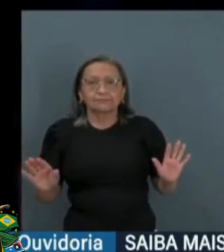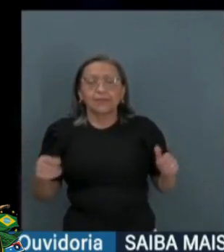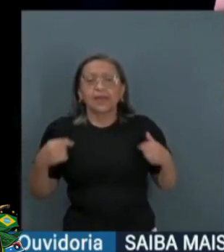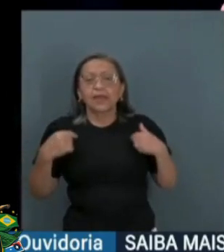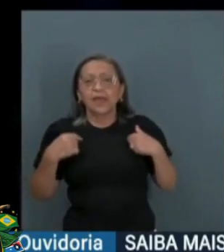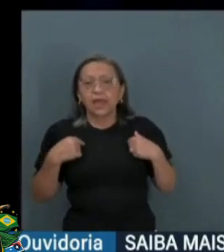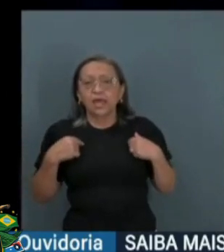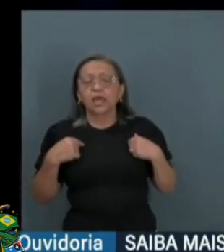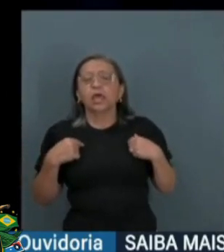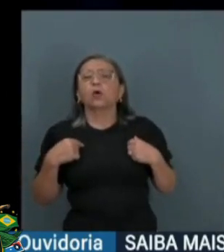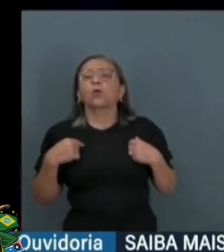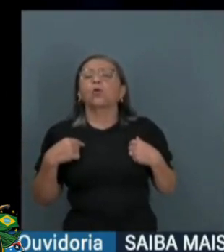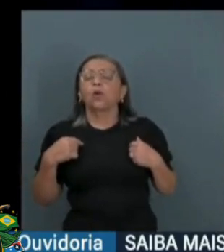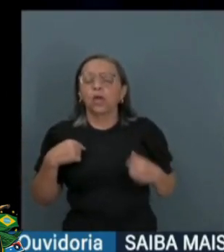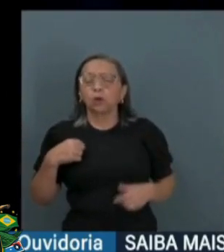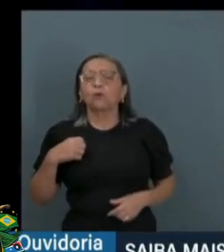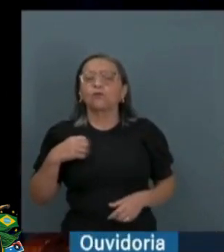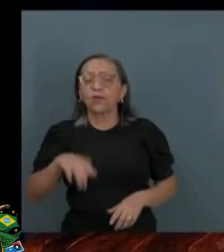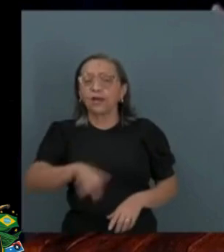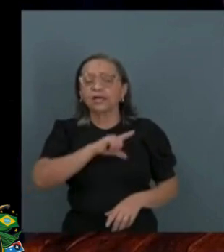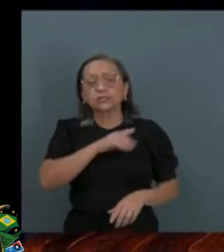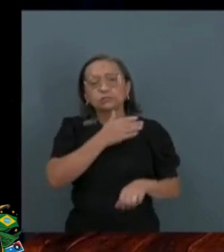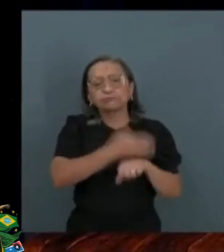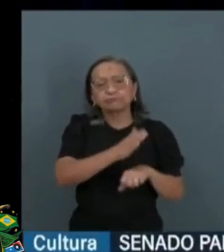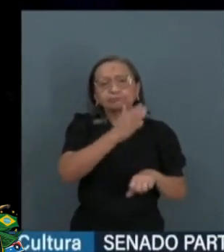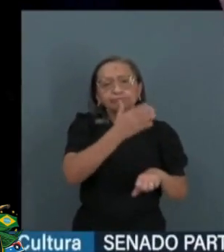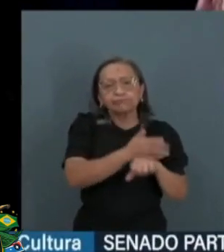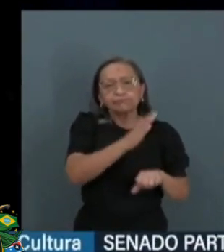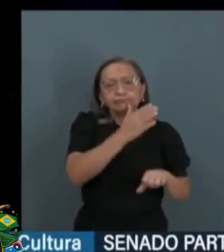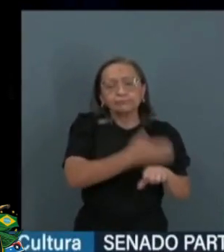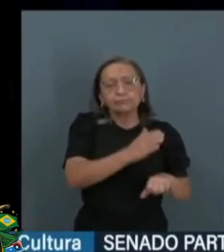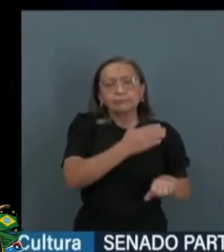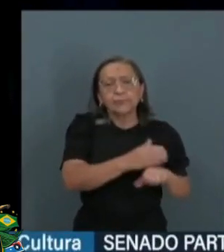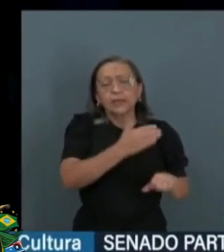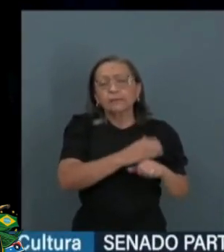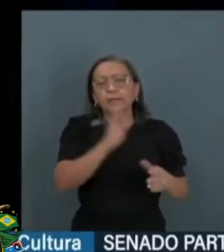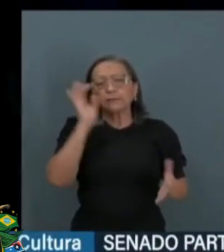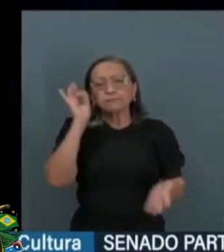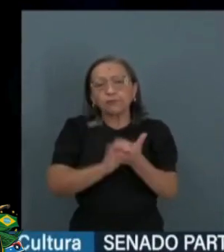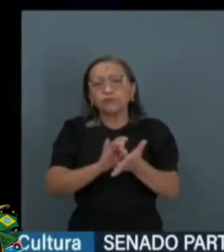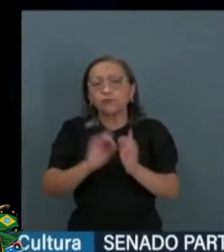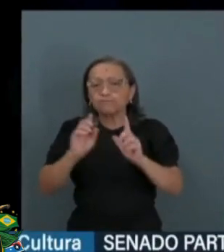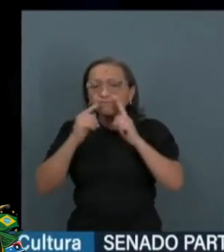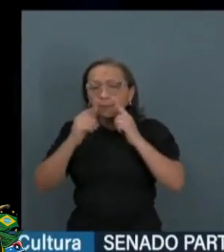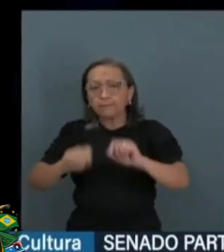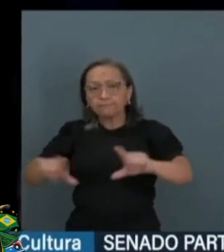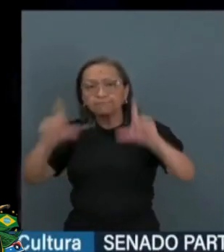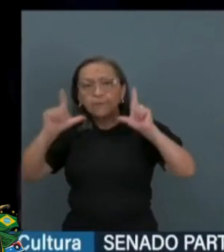eu fui forjado e treinado para ir em confronto com o problema.